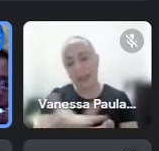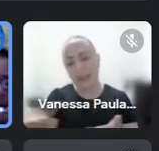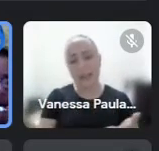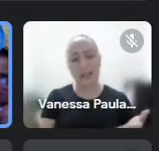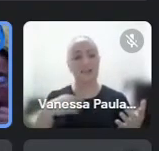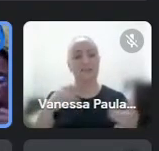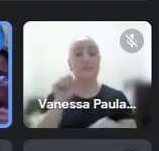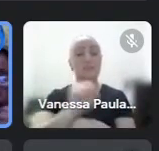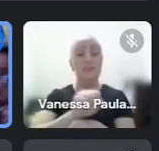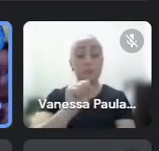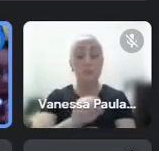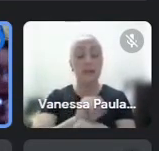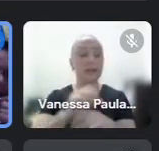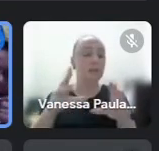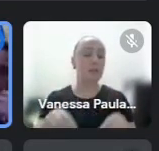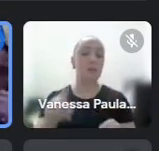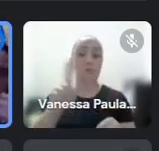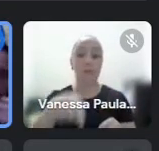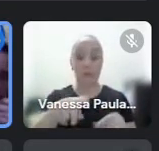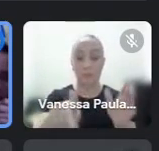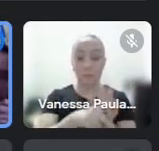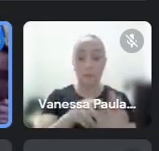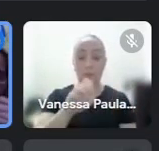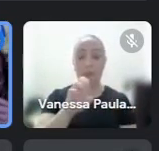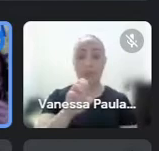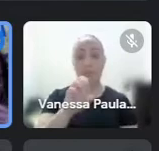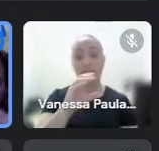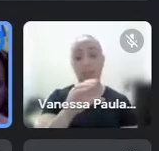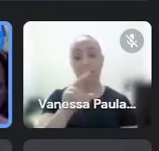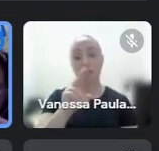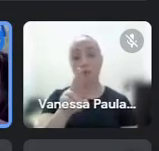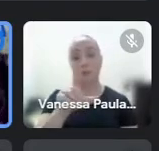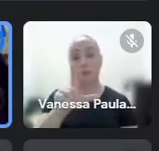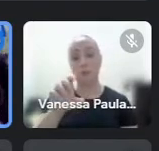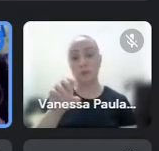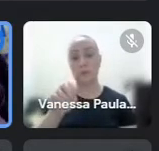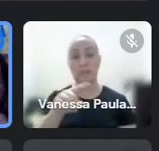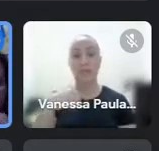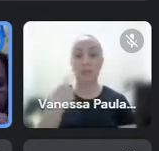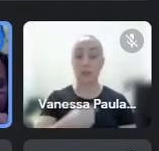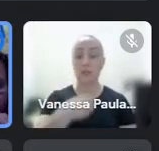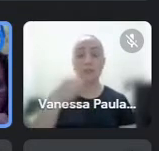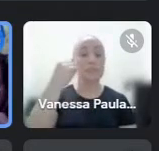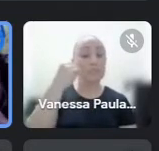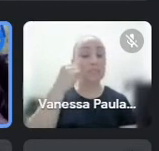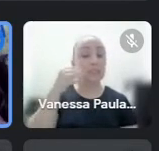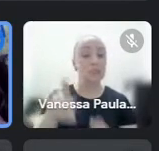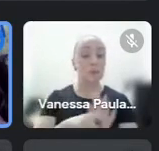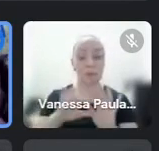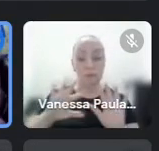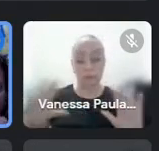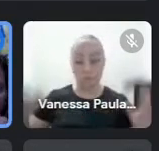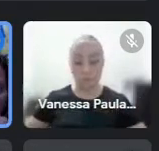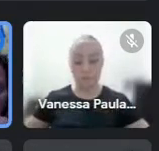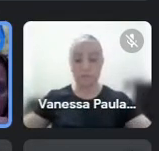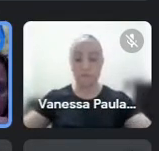aqui é a nossa hercúlea tentativa de captura da biota aquática, agora em setembro.